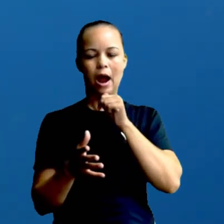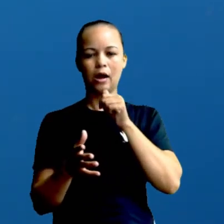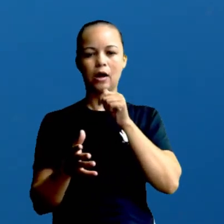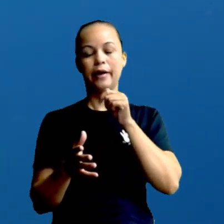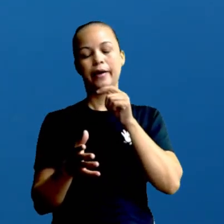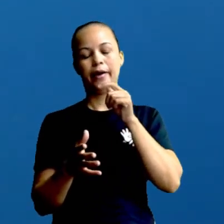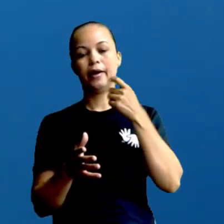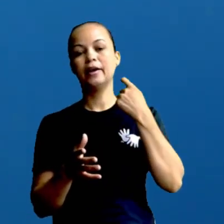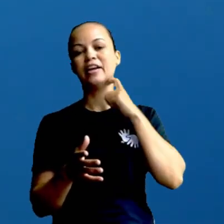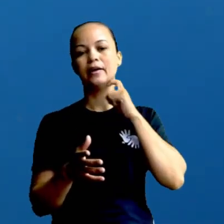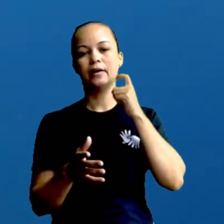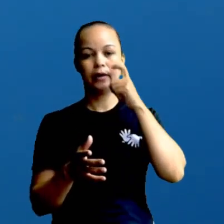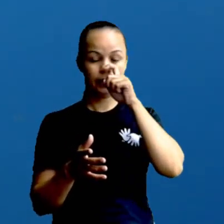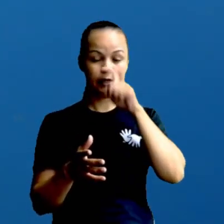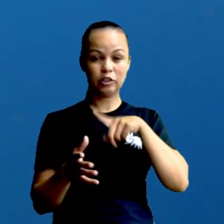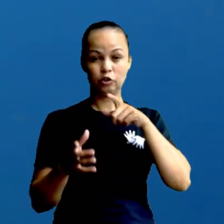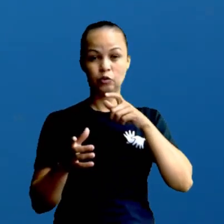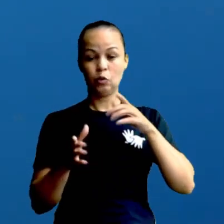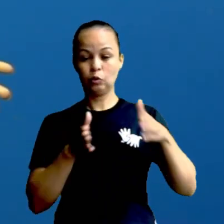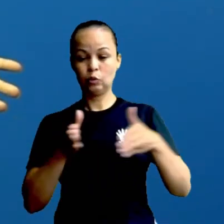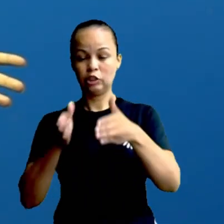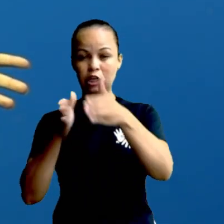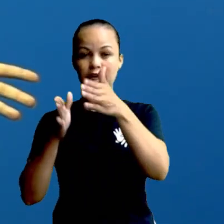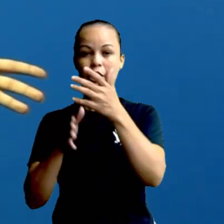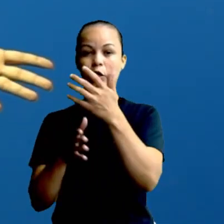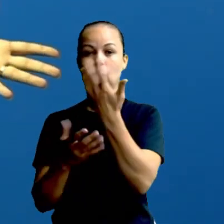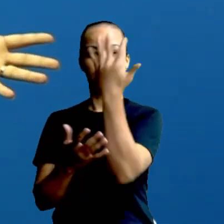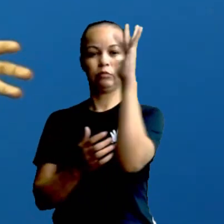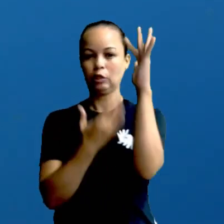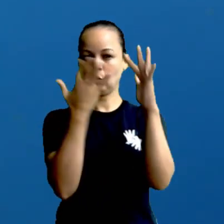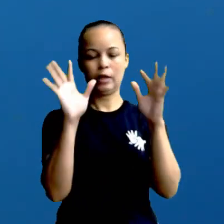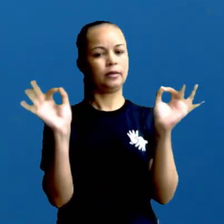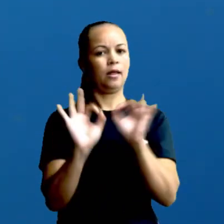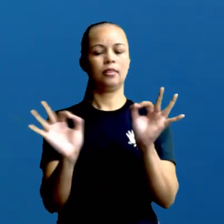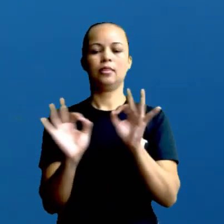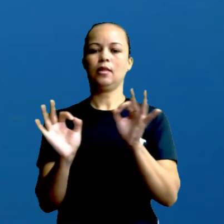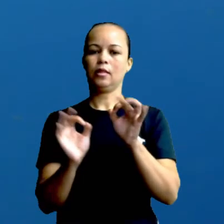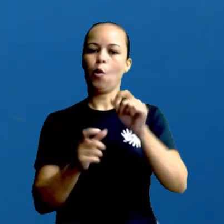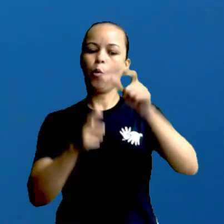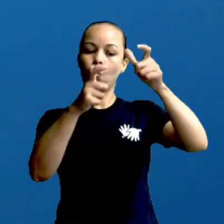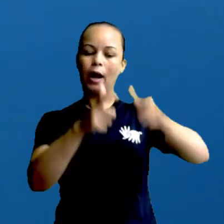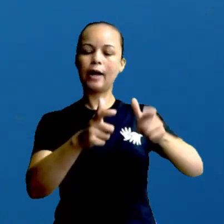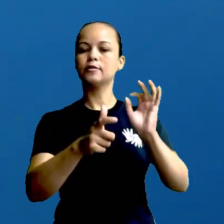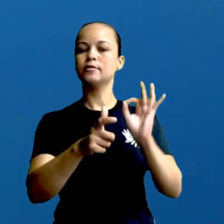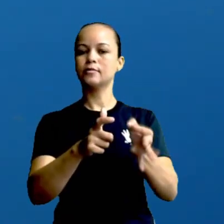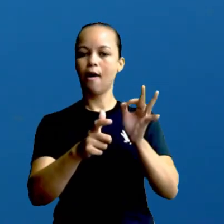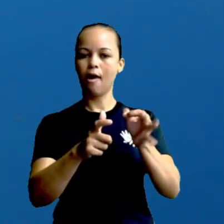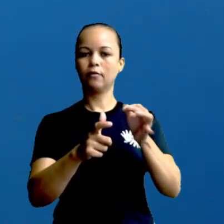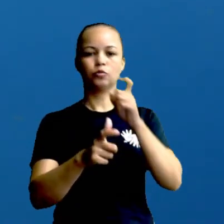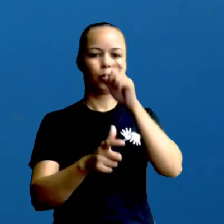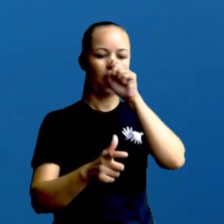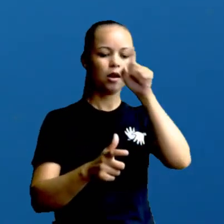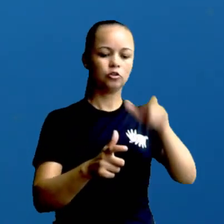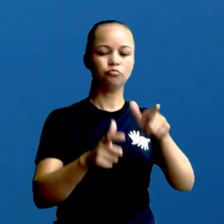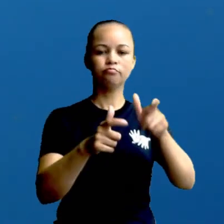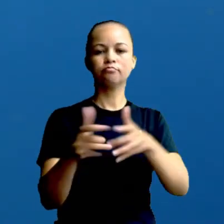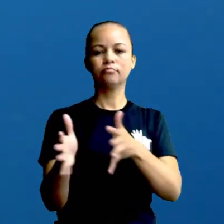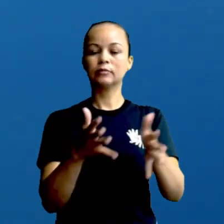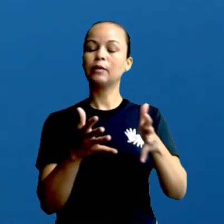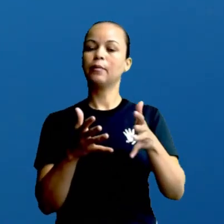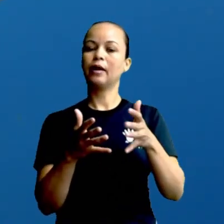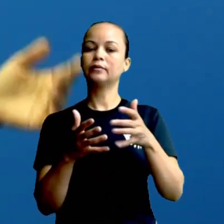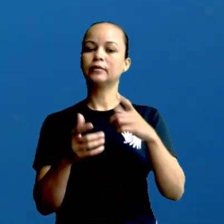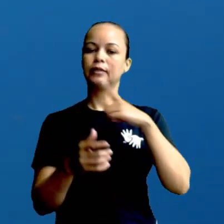mares. Preservar a natureza, isso é a principal coisa que a gente pode fazer, né, para manter esse recurso vivo,